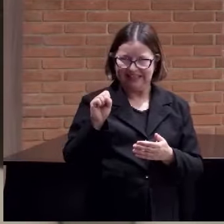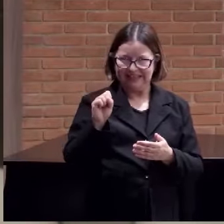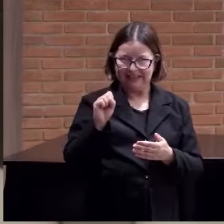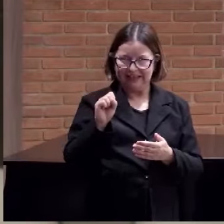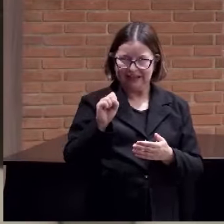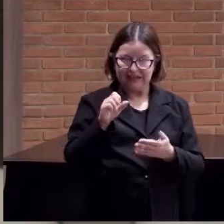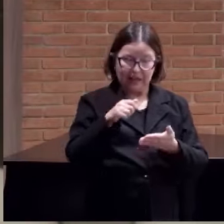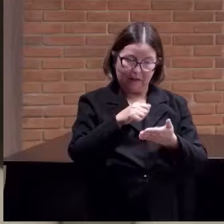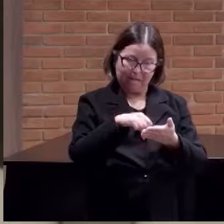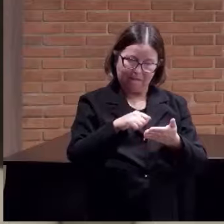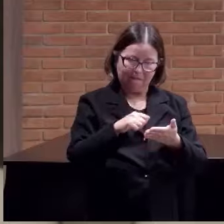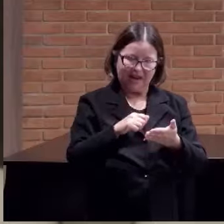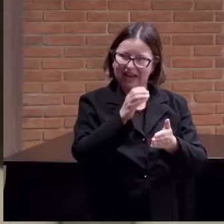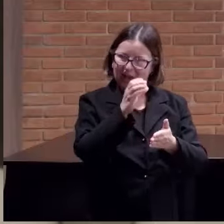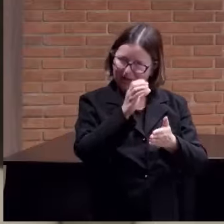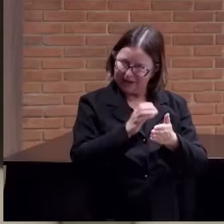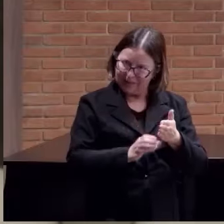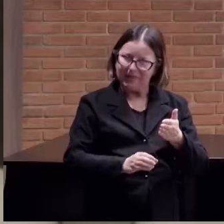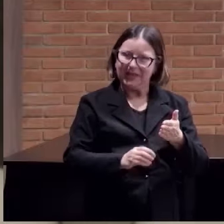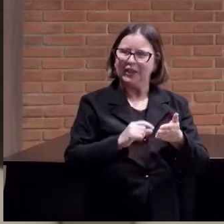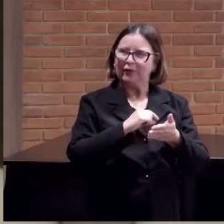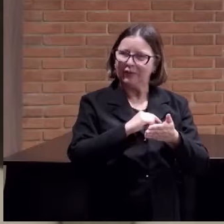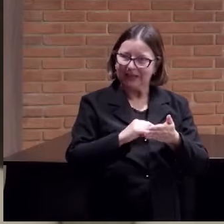às vezes